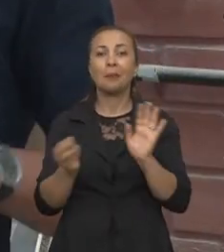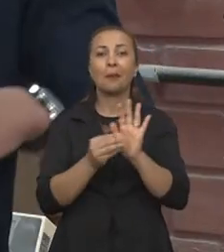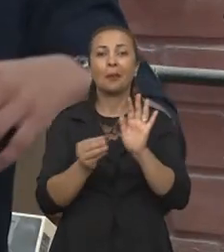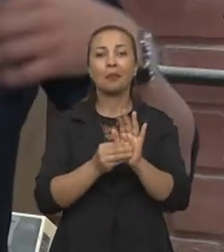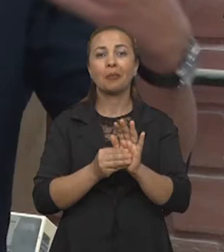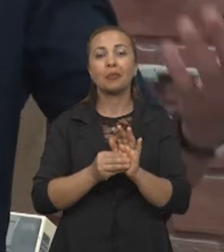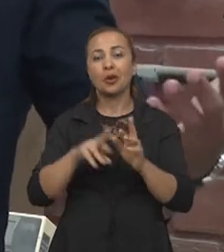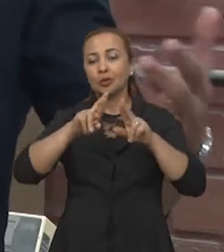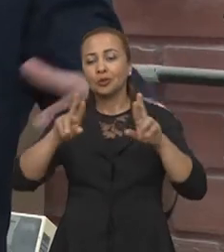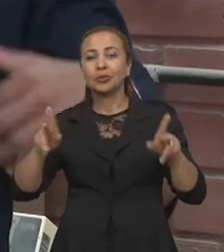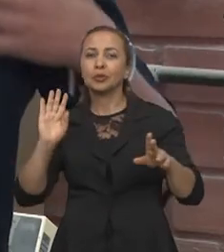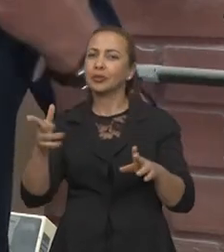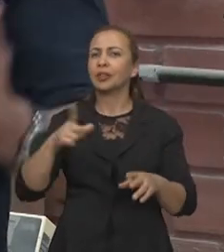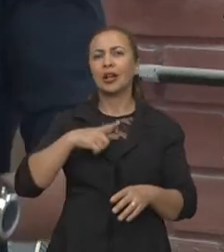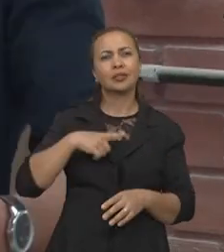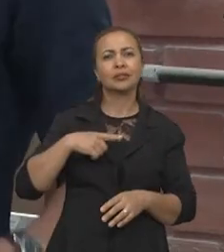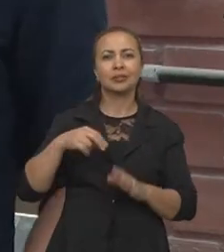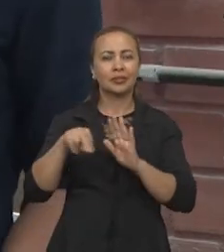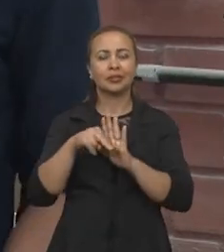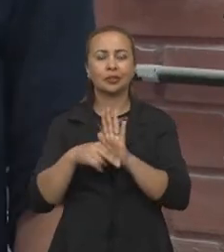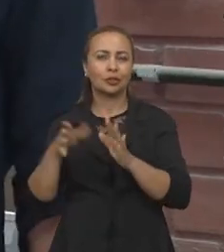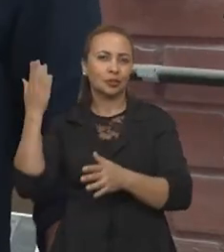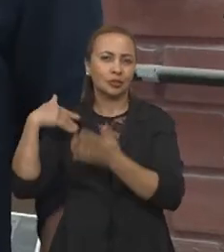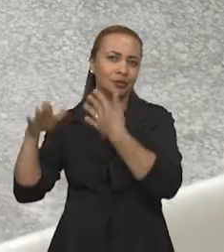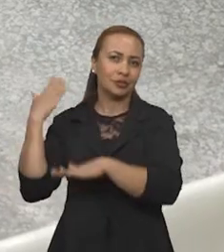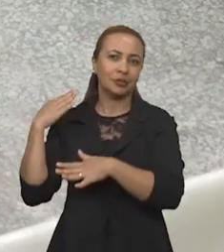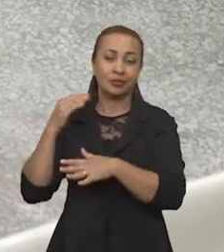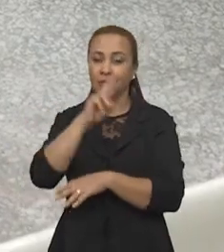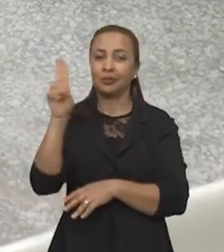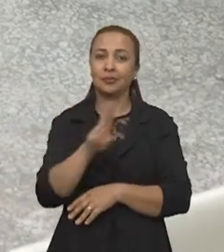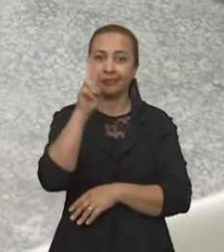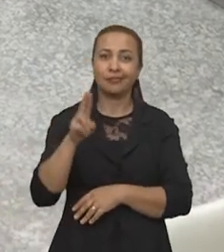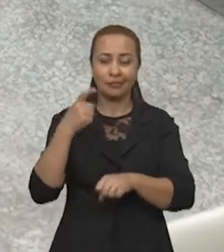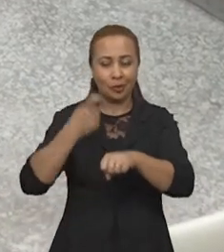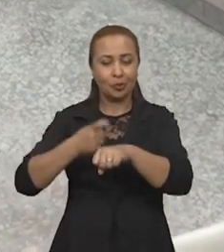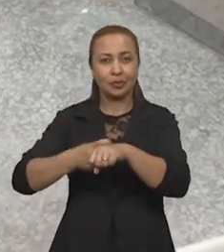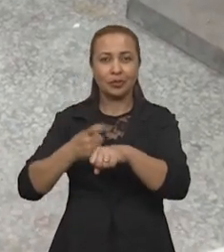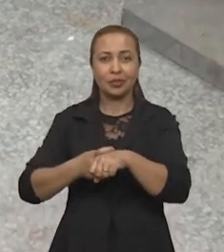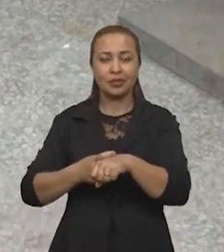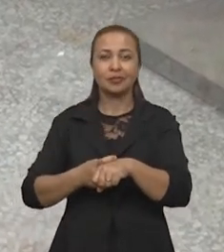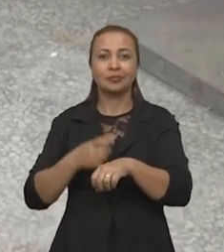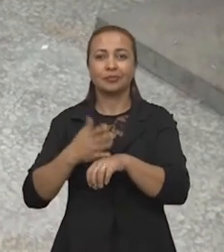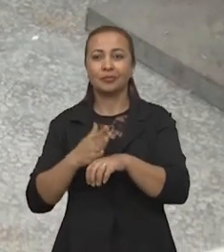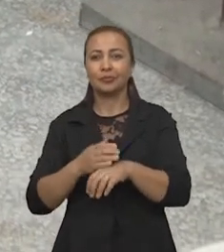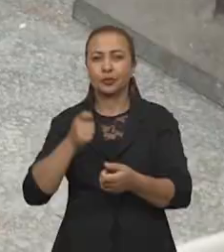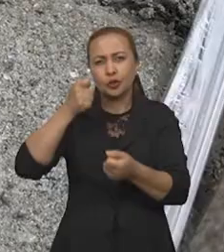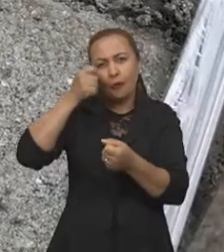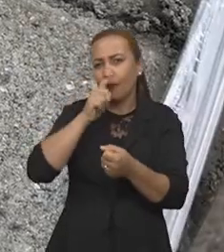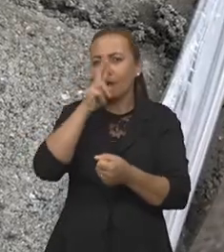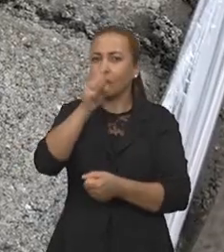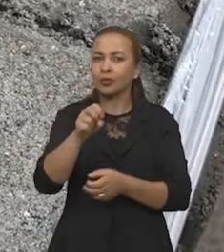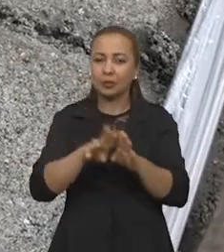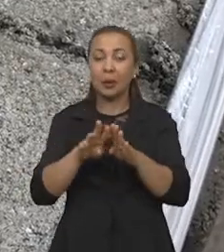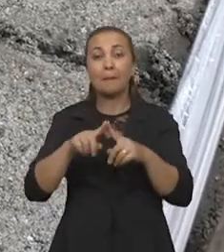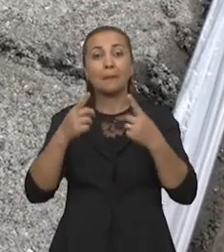justamente essa, propor ensaios diferentes dos já normatizados, proposto por Nilo, utilizar a questão da durabilidade, ensaio de resistência, mas